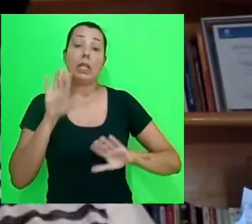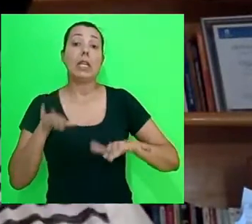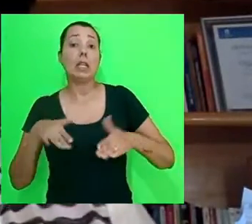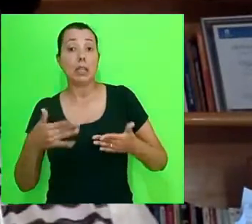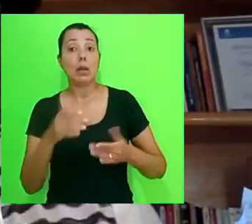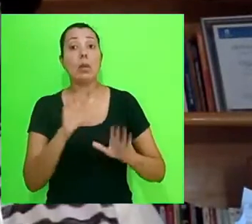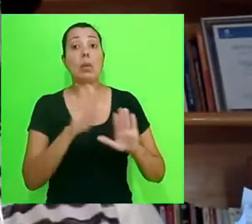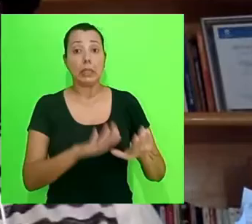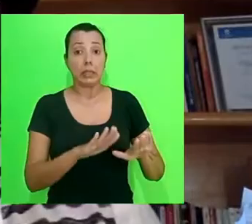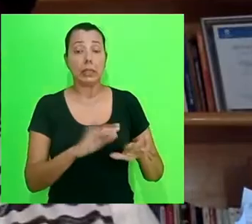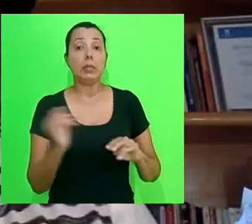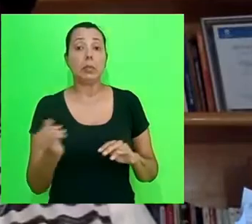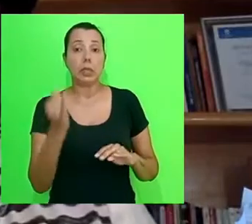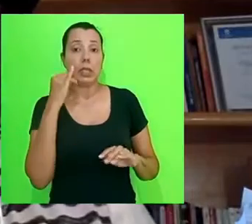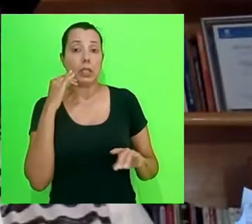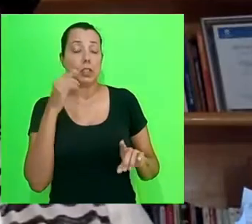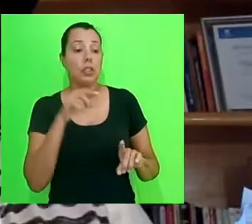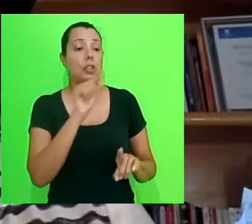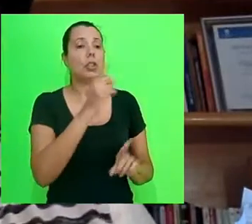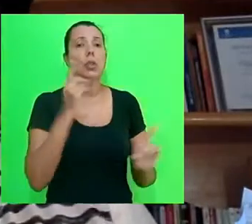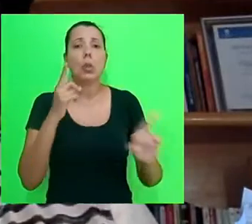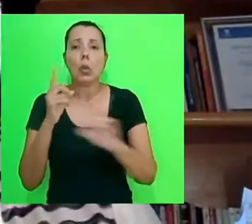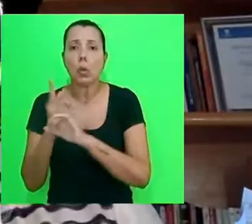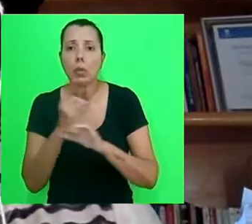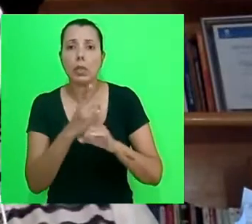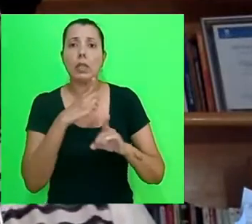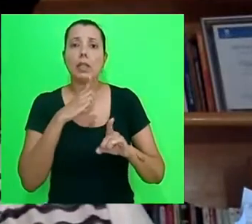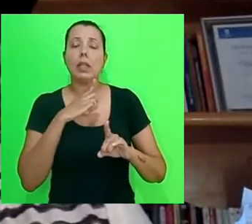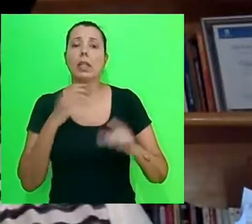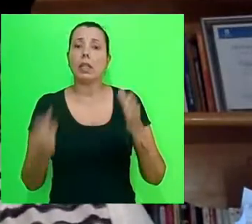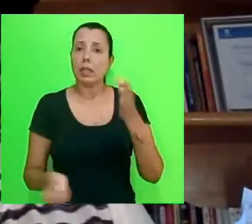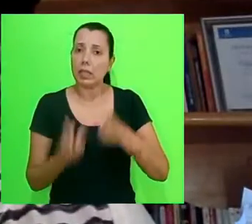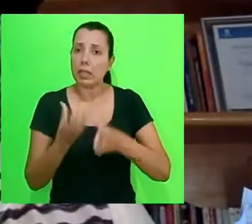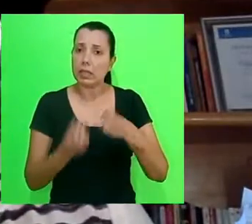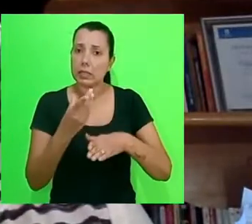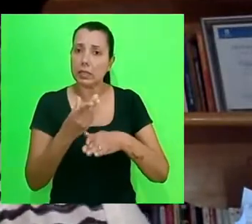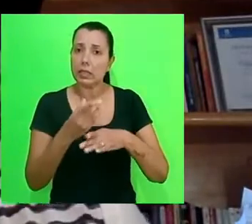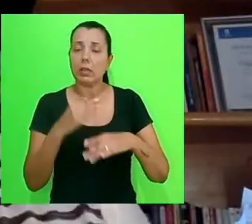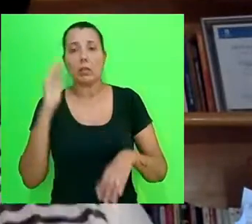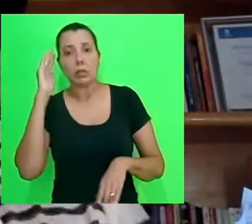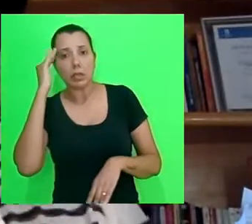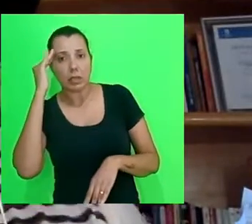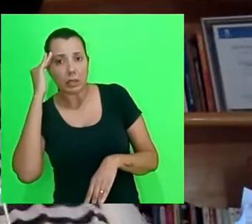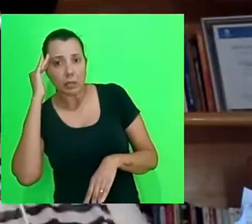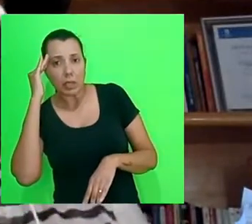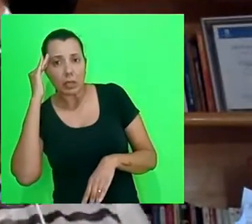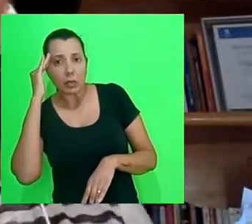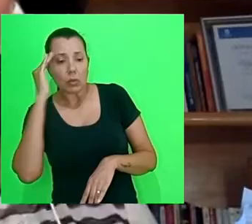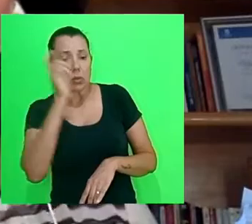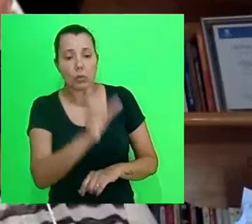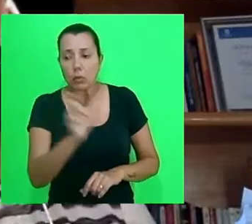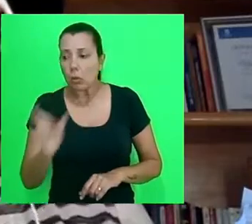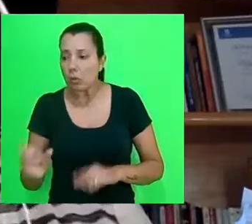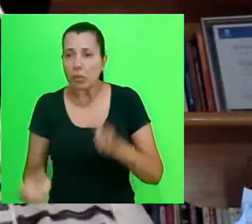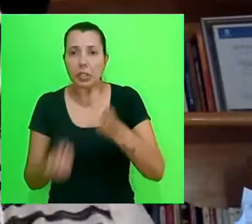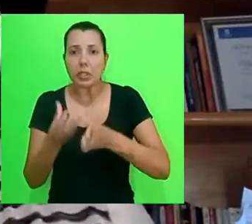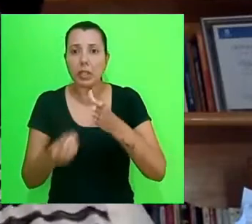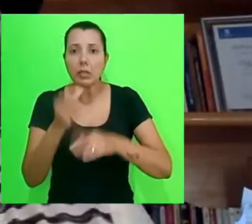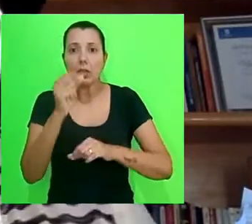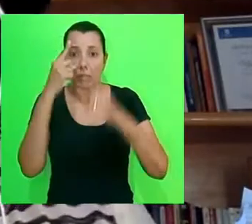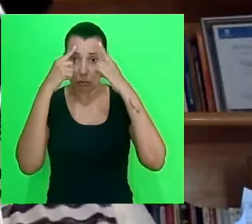mulher, e é isso que acaba provocando a violência contra a mulher. É certo